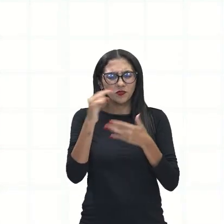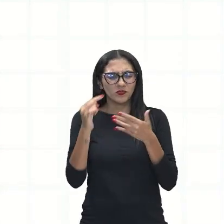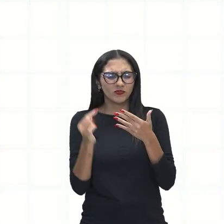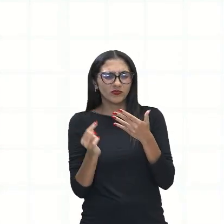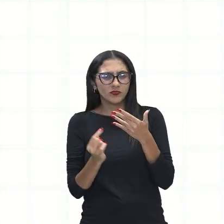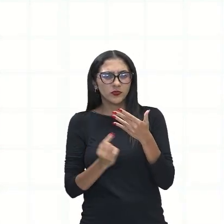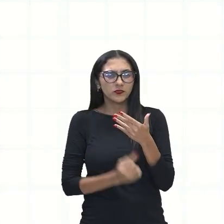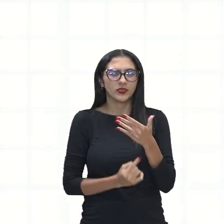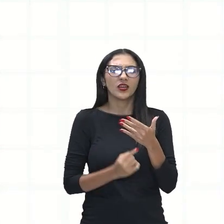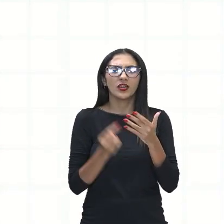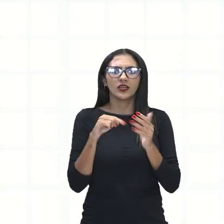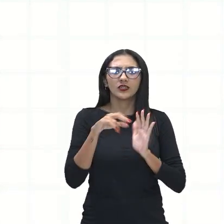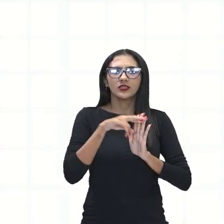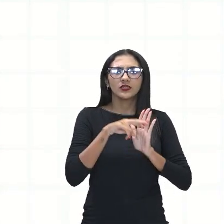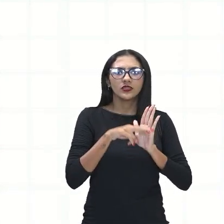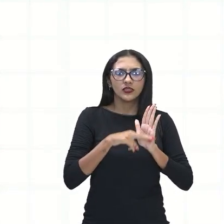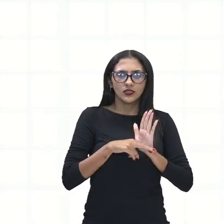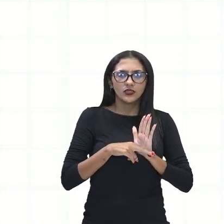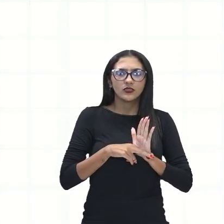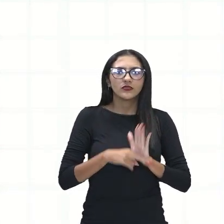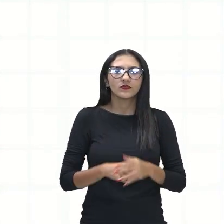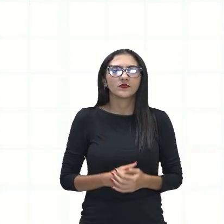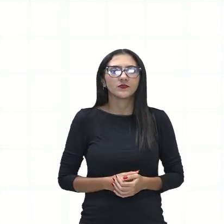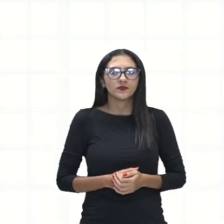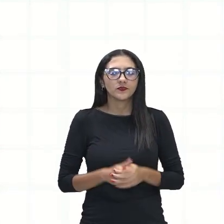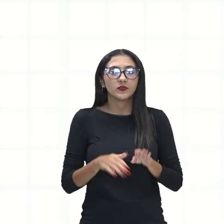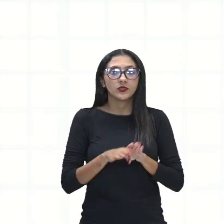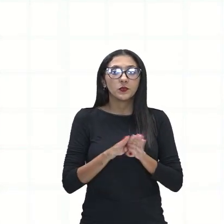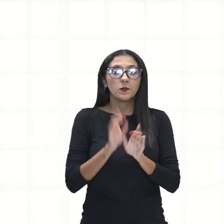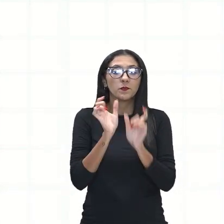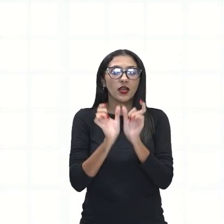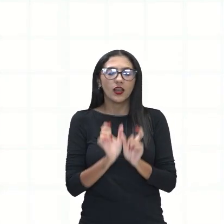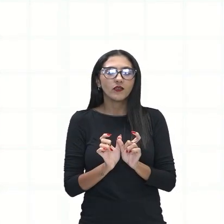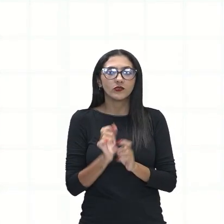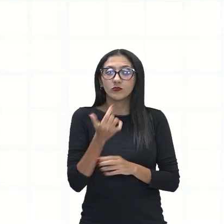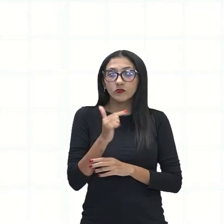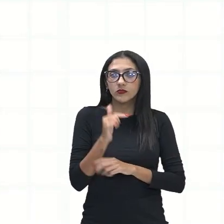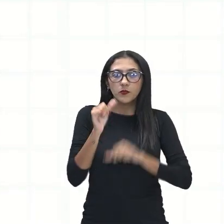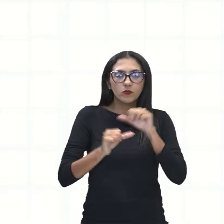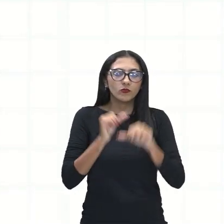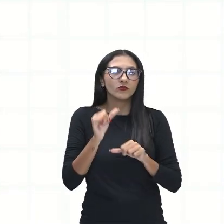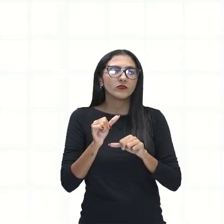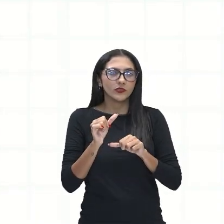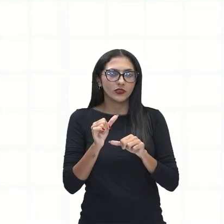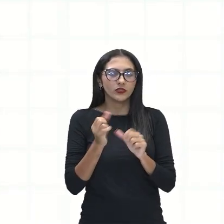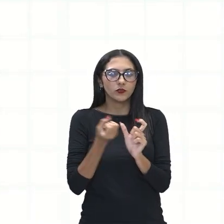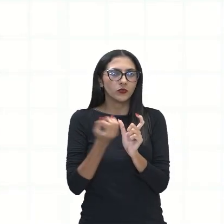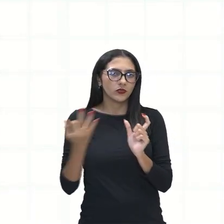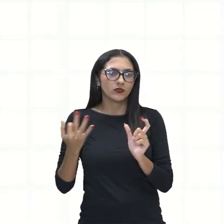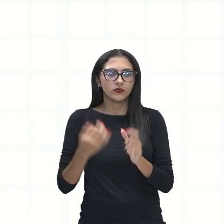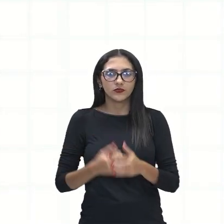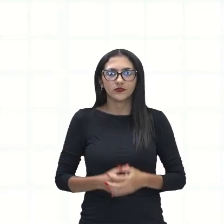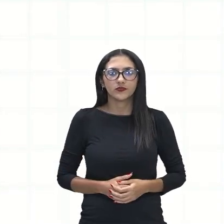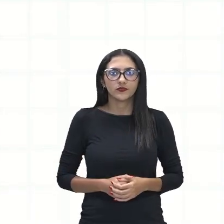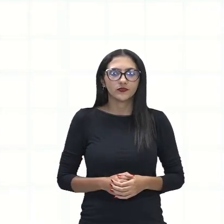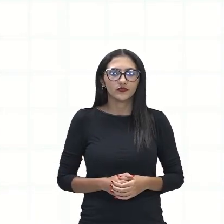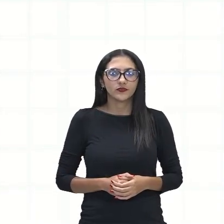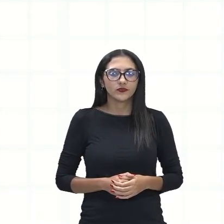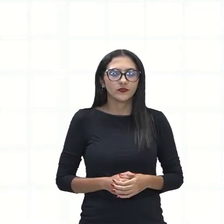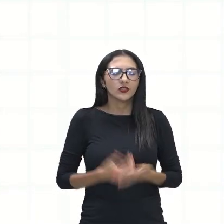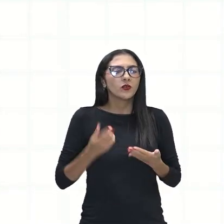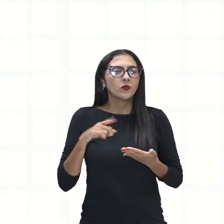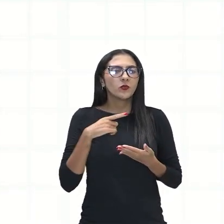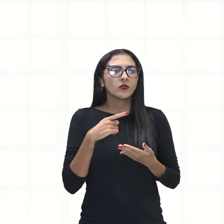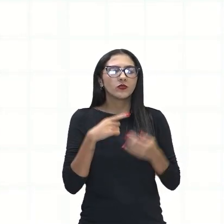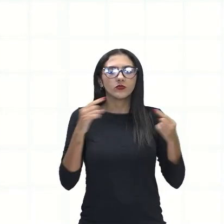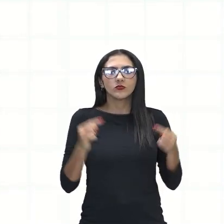essa regrinha aí. Tem aquelas palavras que não mudam. Então, qual é a regra que nós